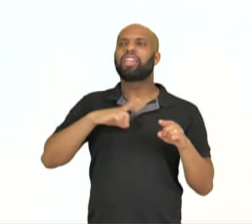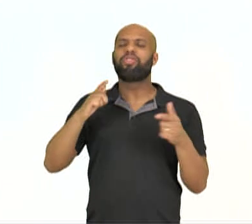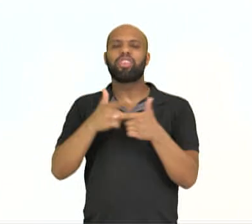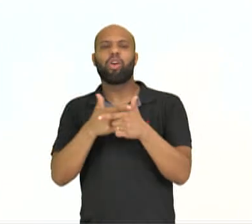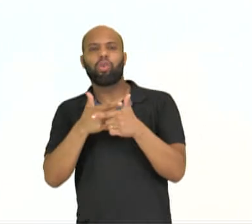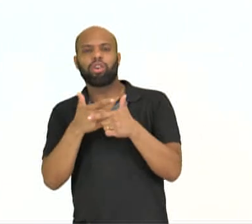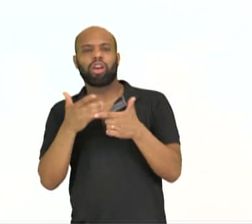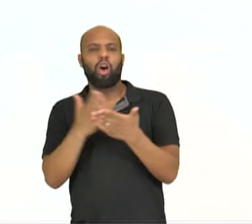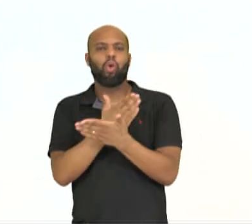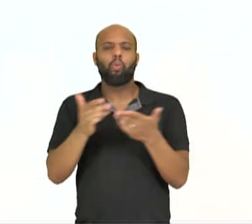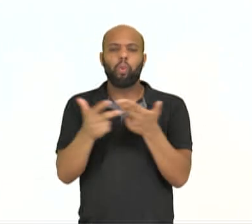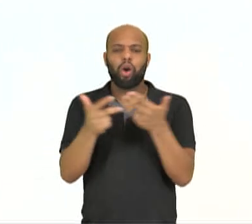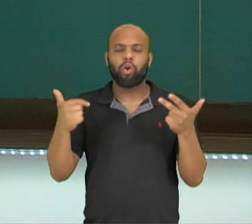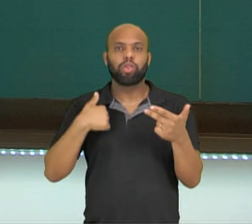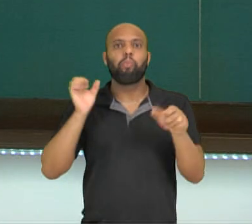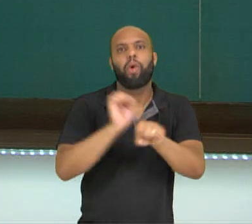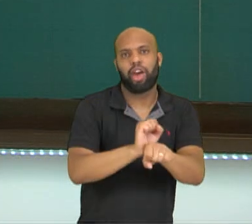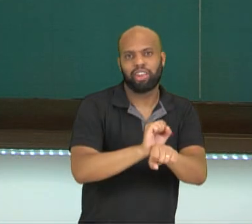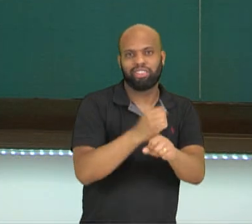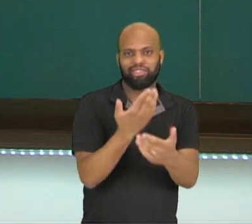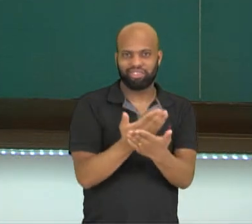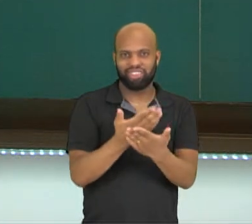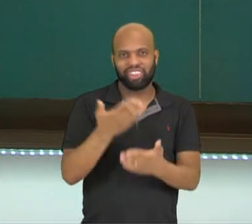Ah? Vamos adiante?